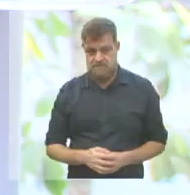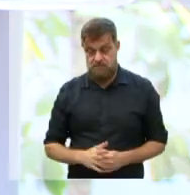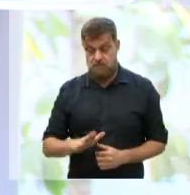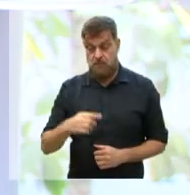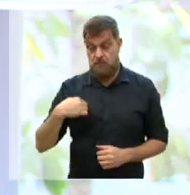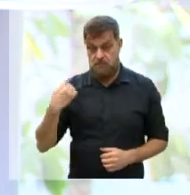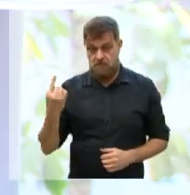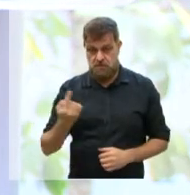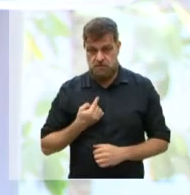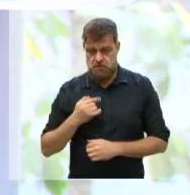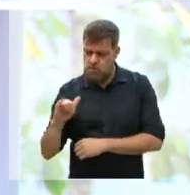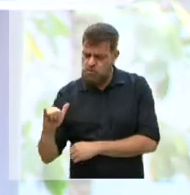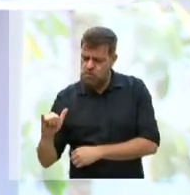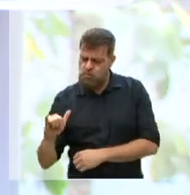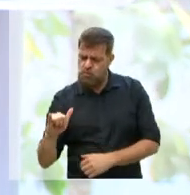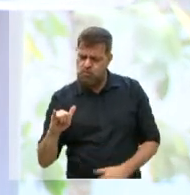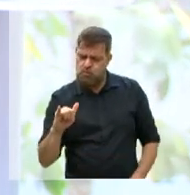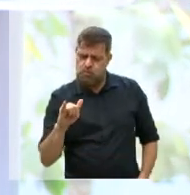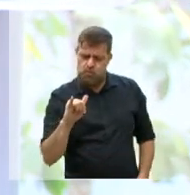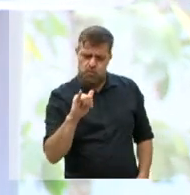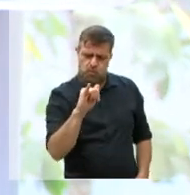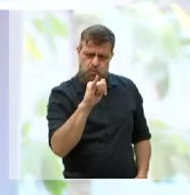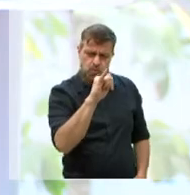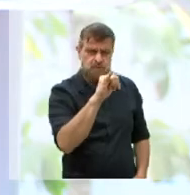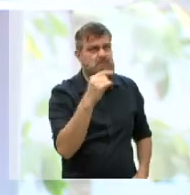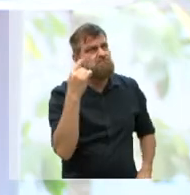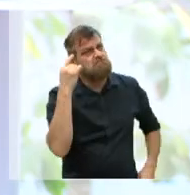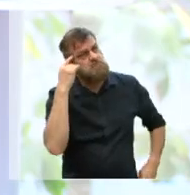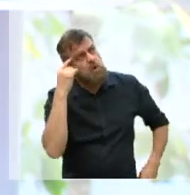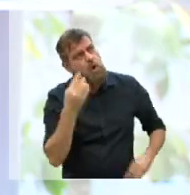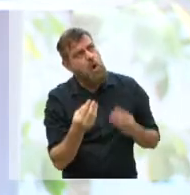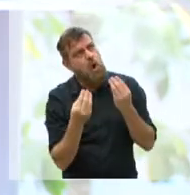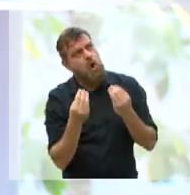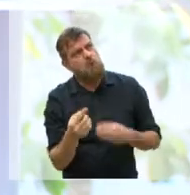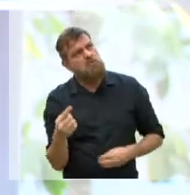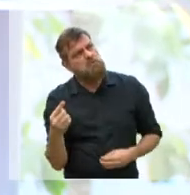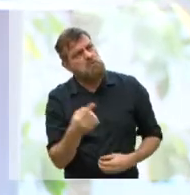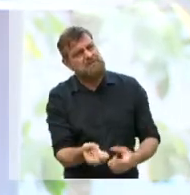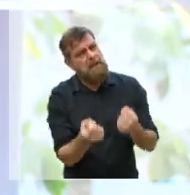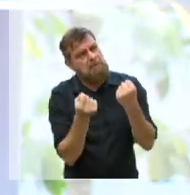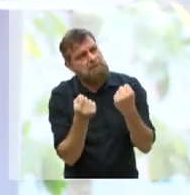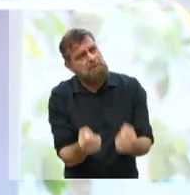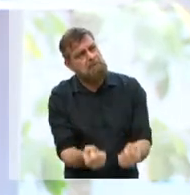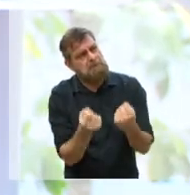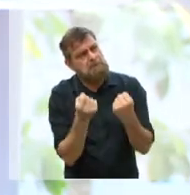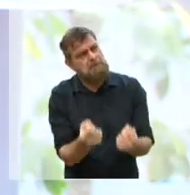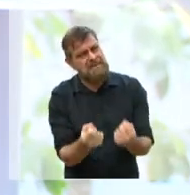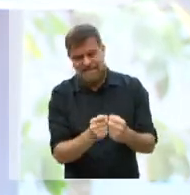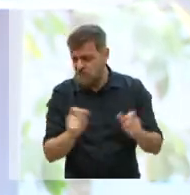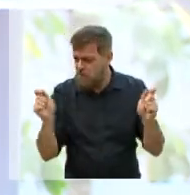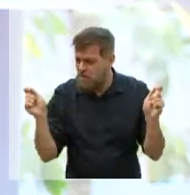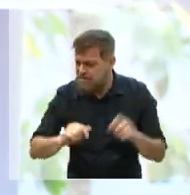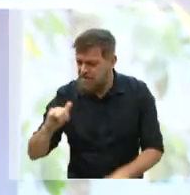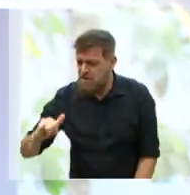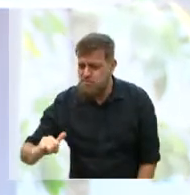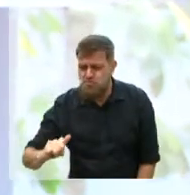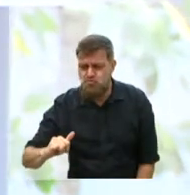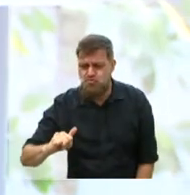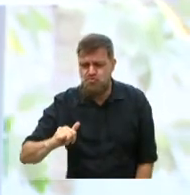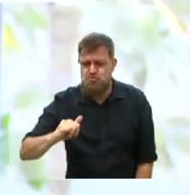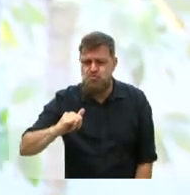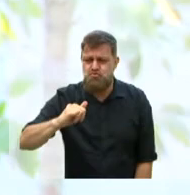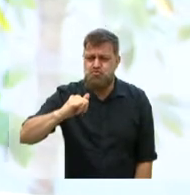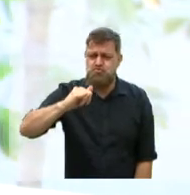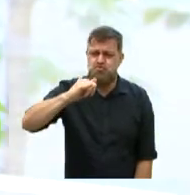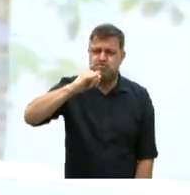Quando a gente vê um avião no ar, a gente fica encucado, né? Como é que um veículo tão pesado assim consegue voar?